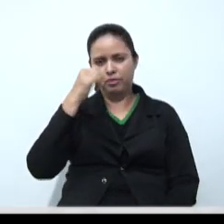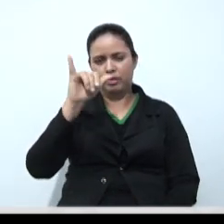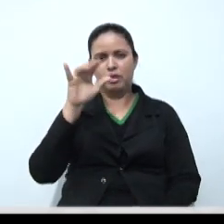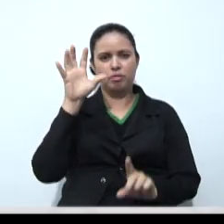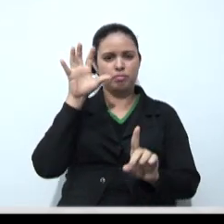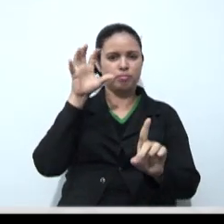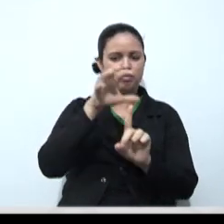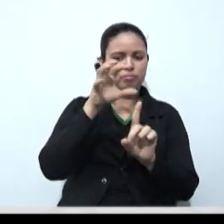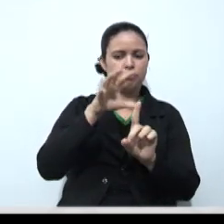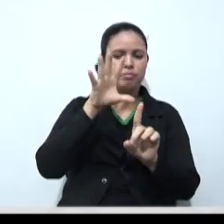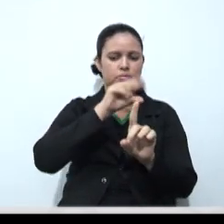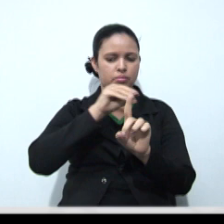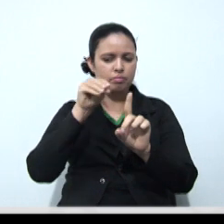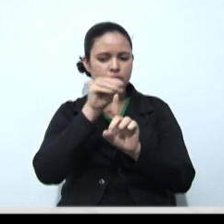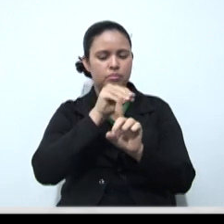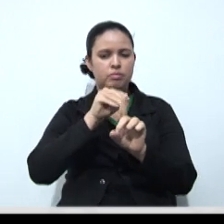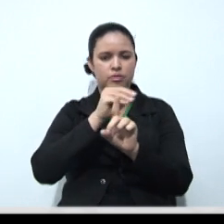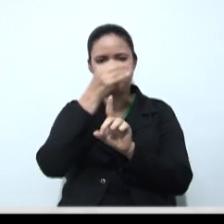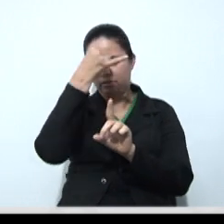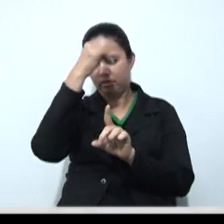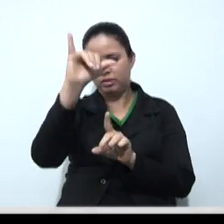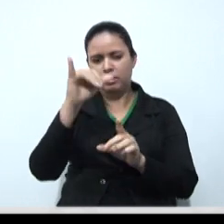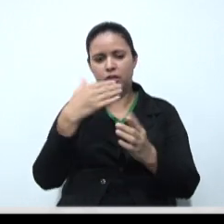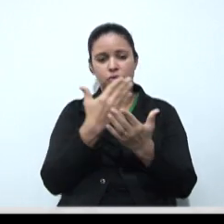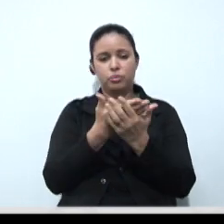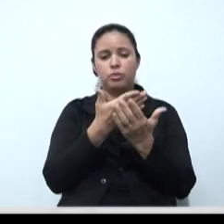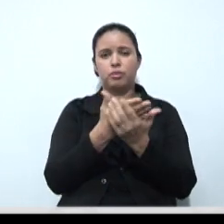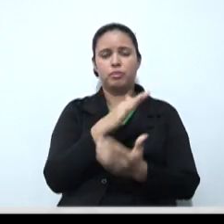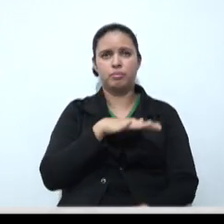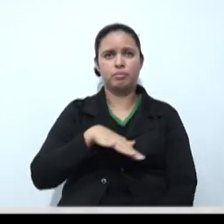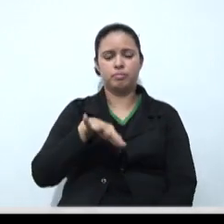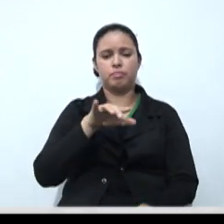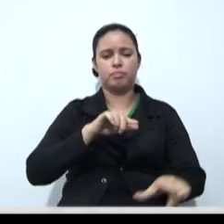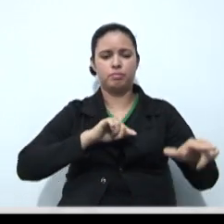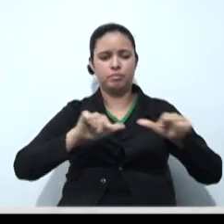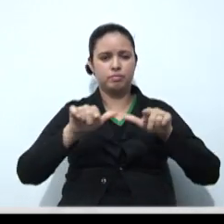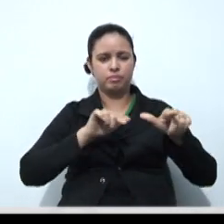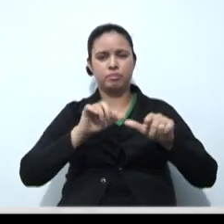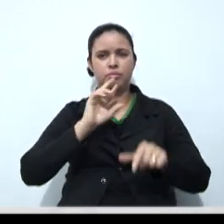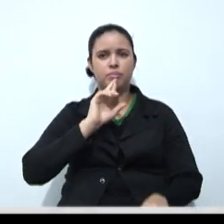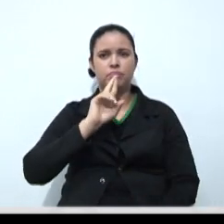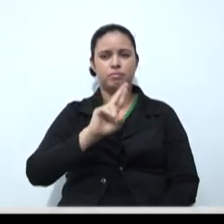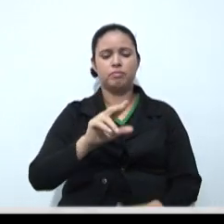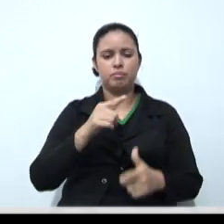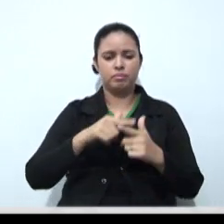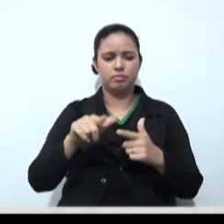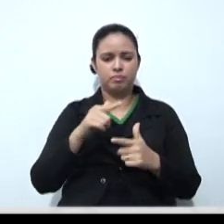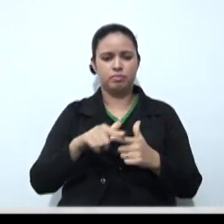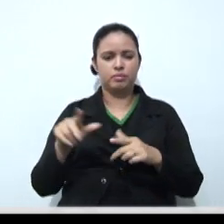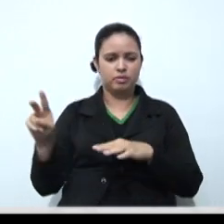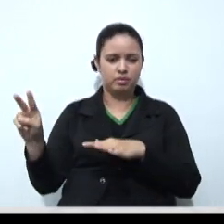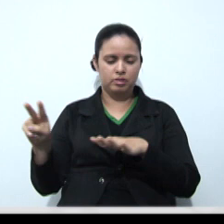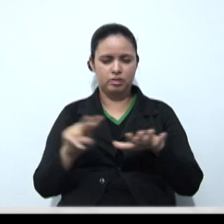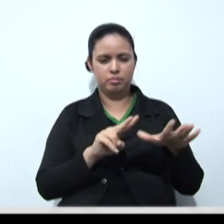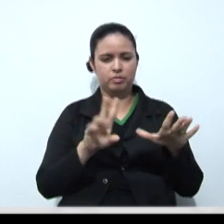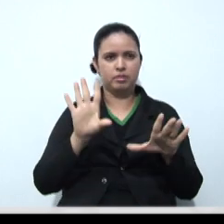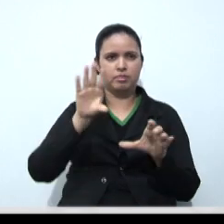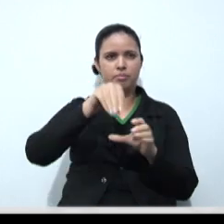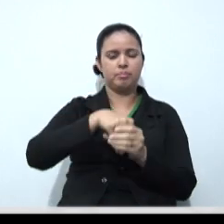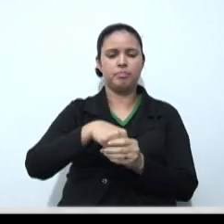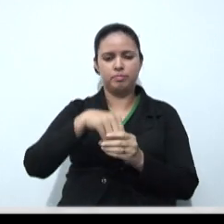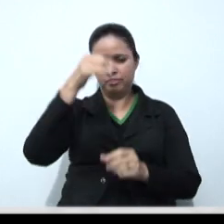moral ou sexual, estudar o ambiente de trabalho e promover a resolução dos problemas, realizar a semana interna